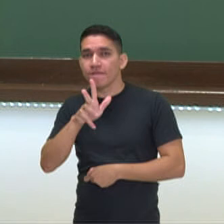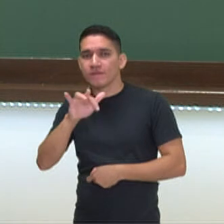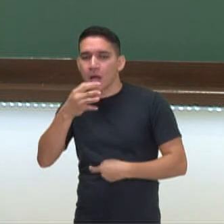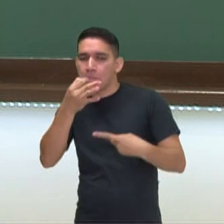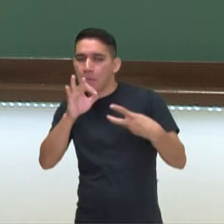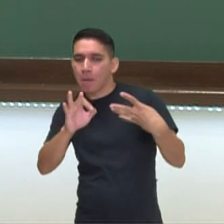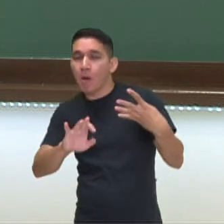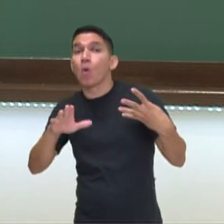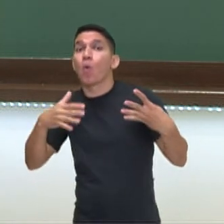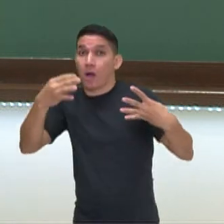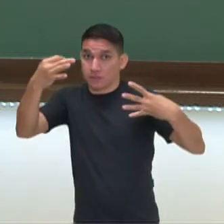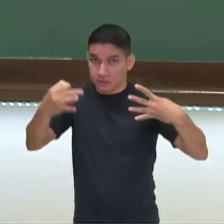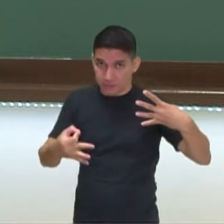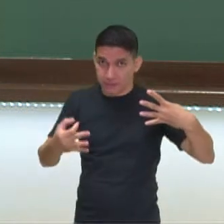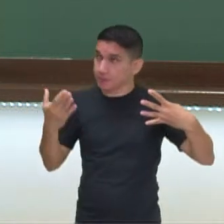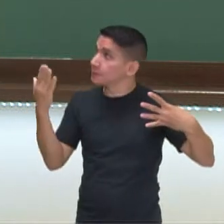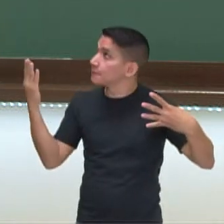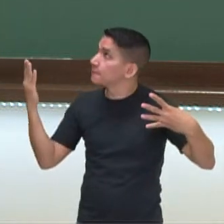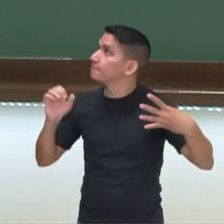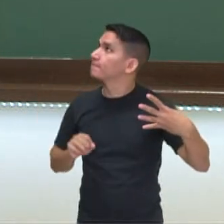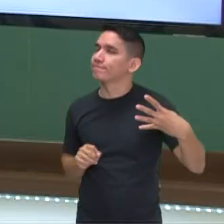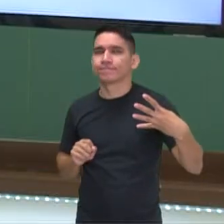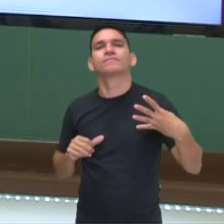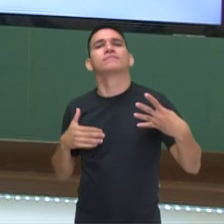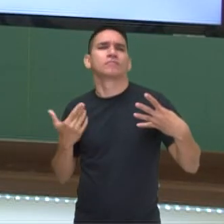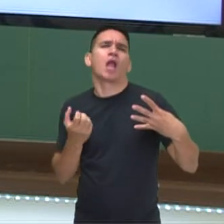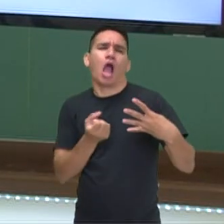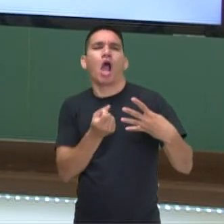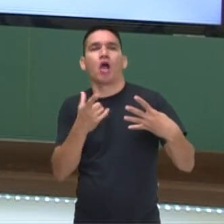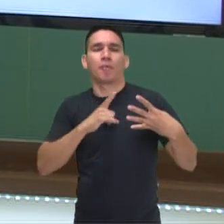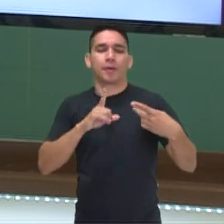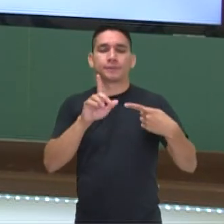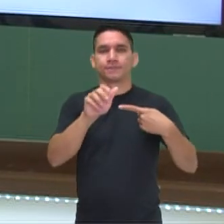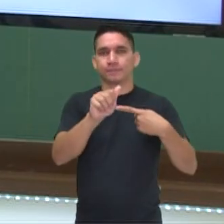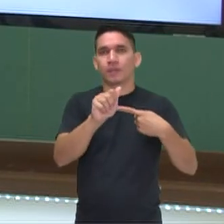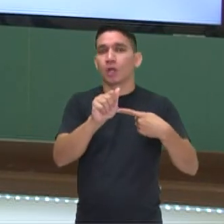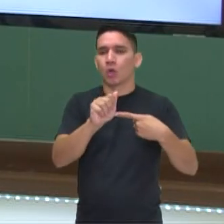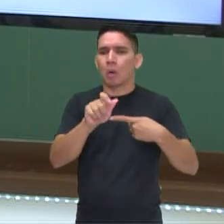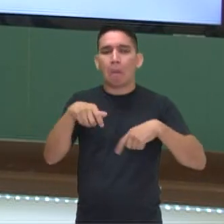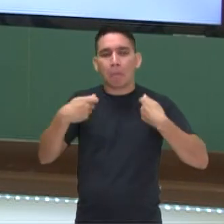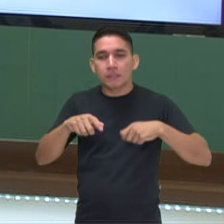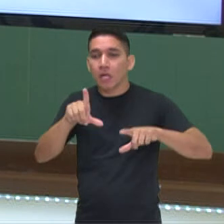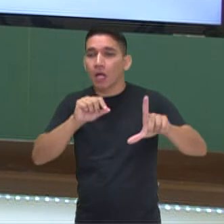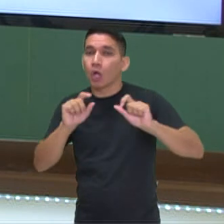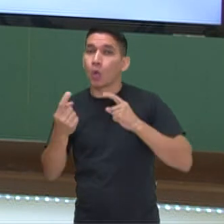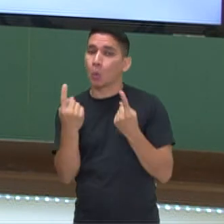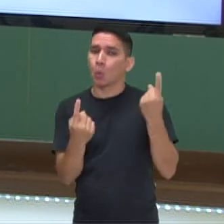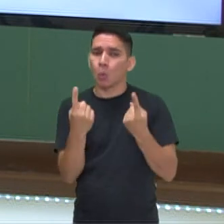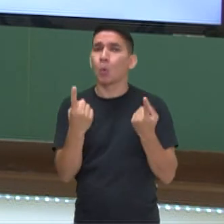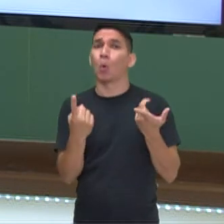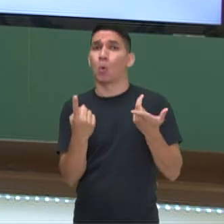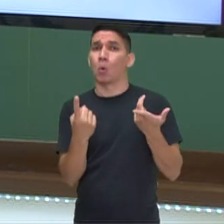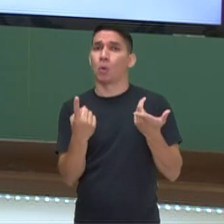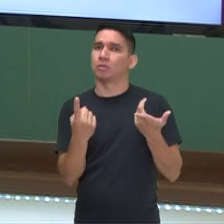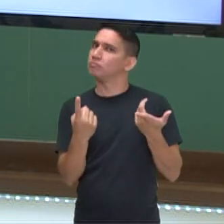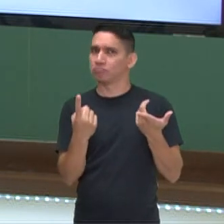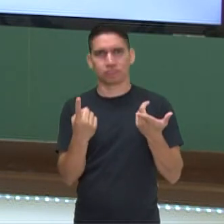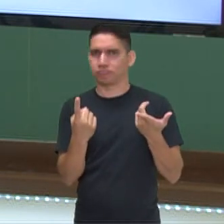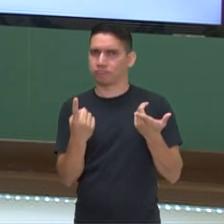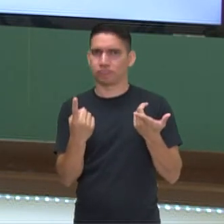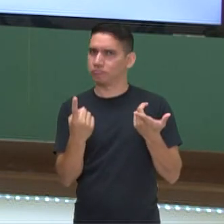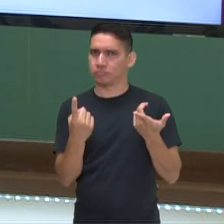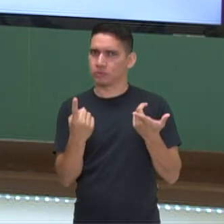a alternativa correta, né? Então algumas traz aí, né? Letra A, devemos escolher entre uma ou outra qualidade? Acho que não,